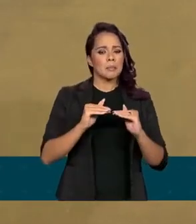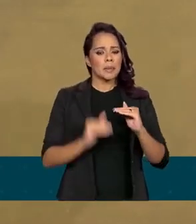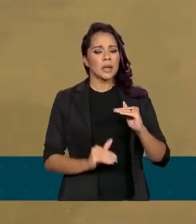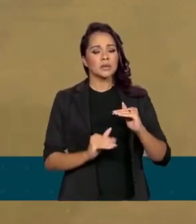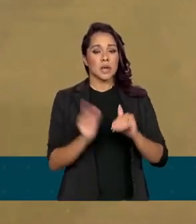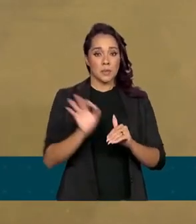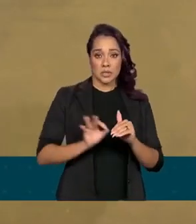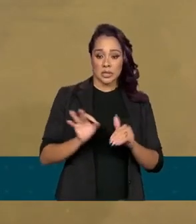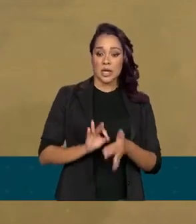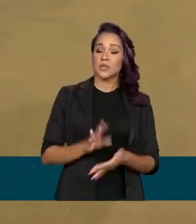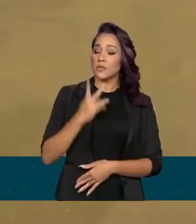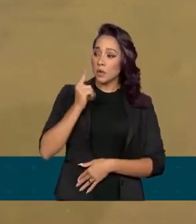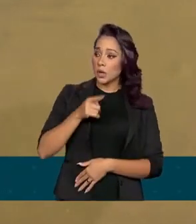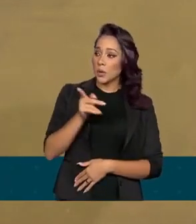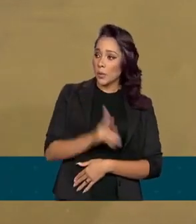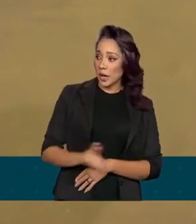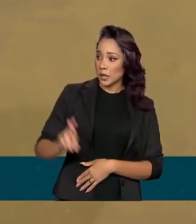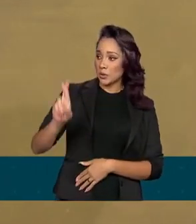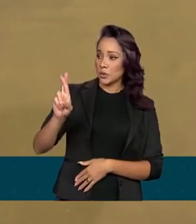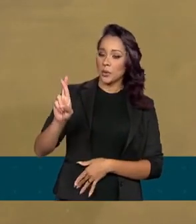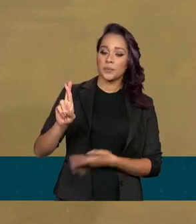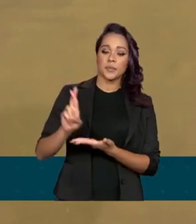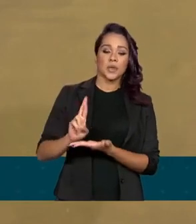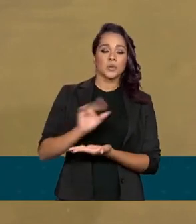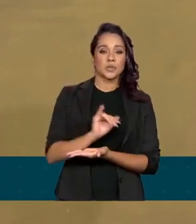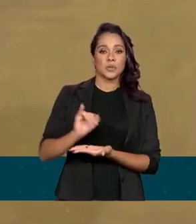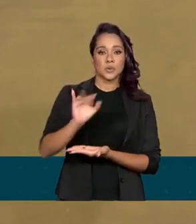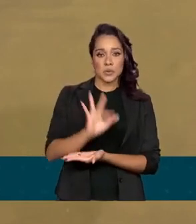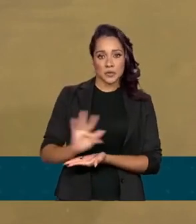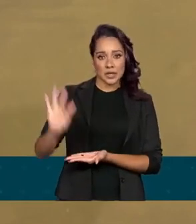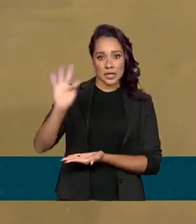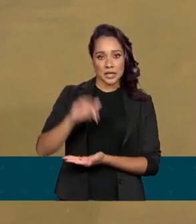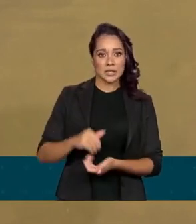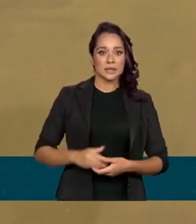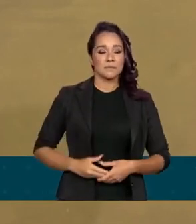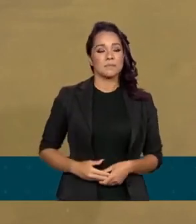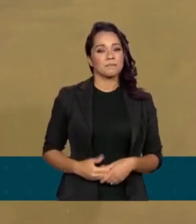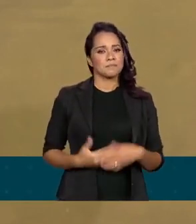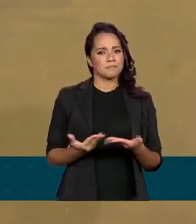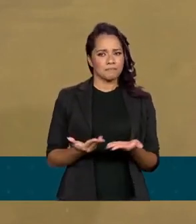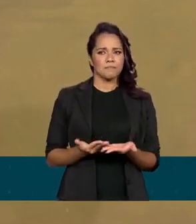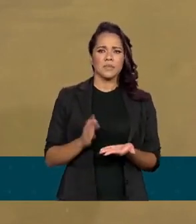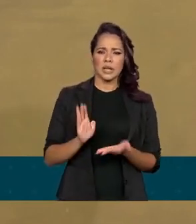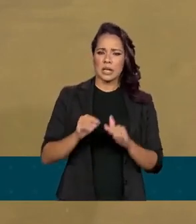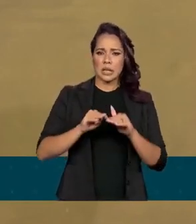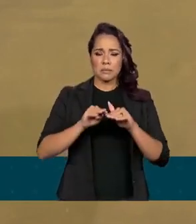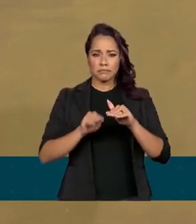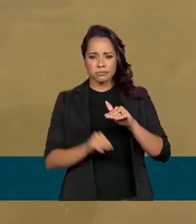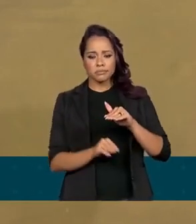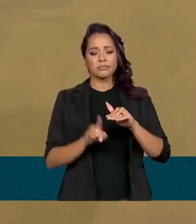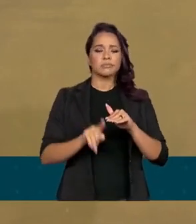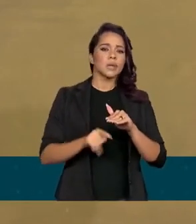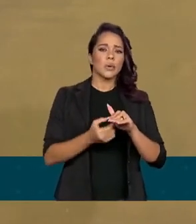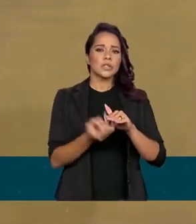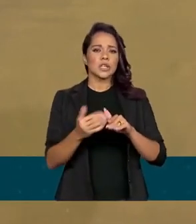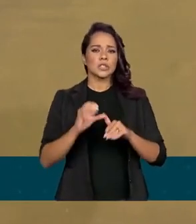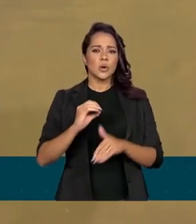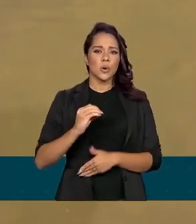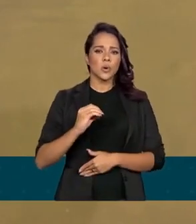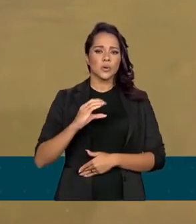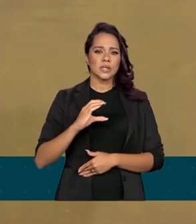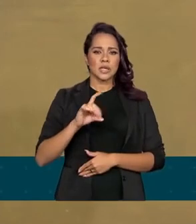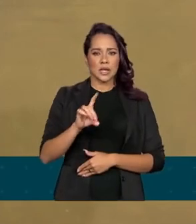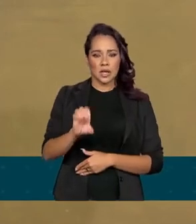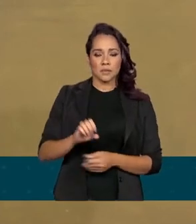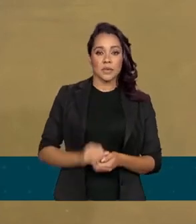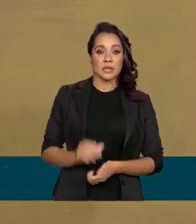da média, e falou aqui o reitor dos institutos federais, bastante abaixo da média da OCDE.